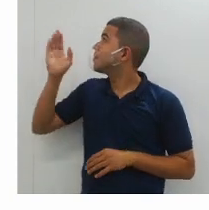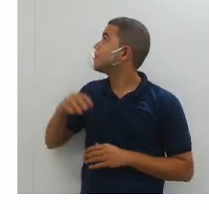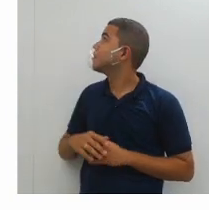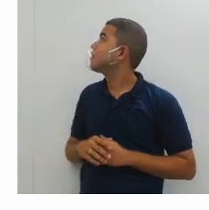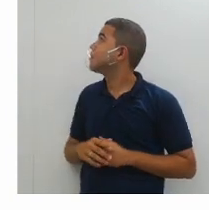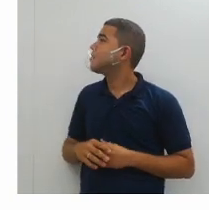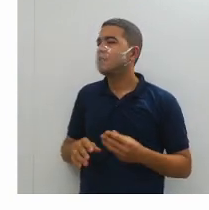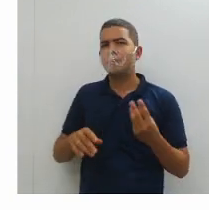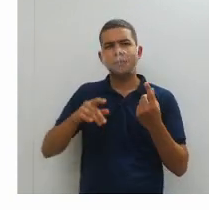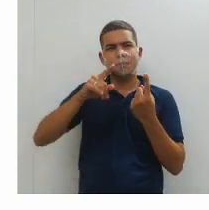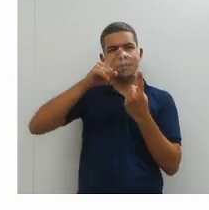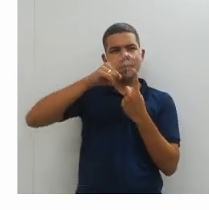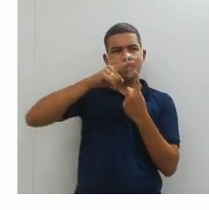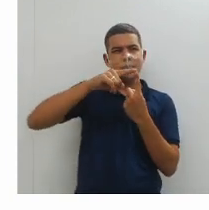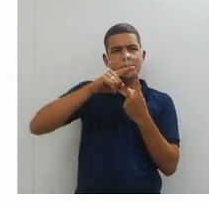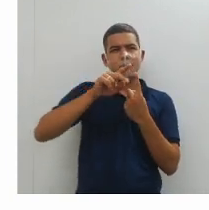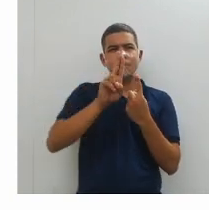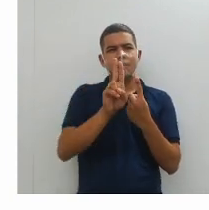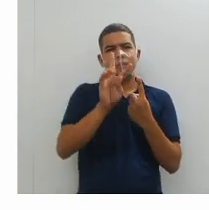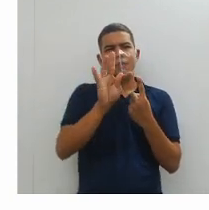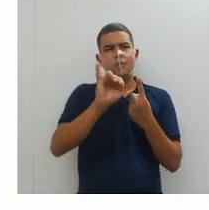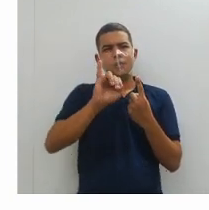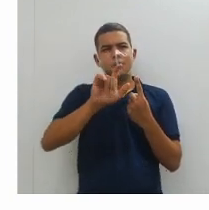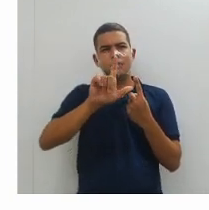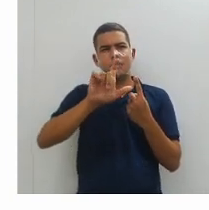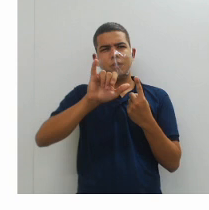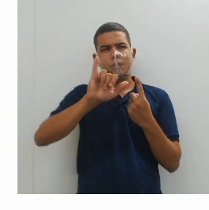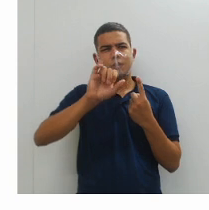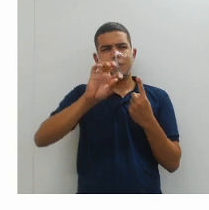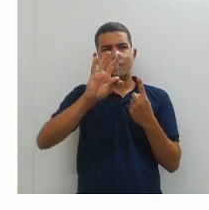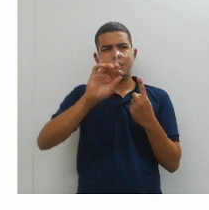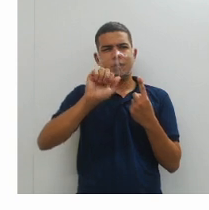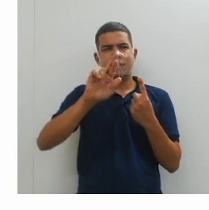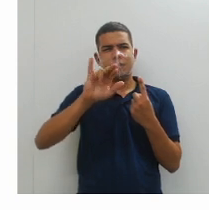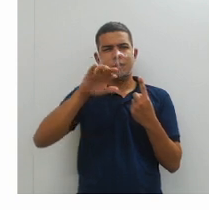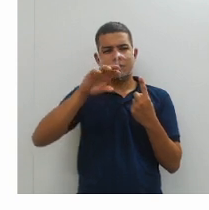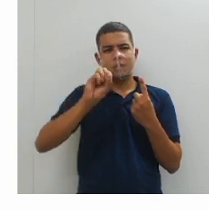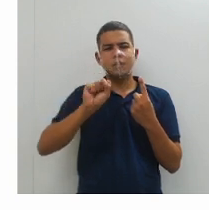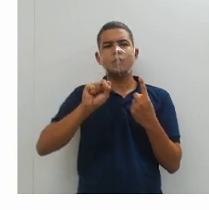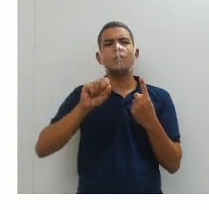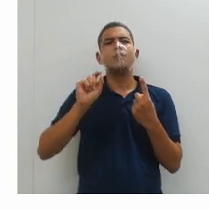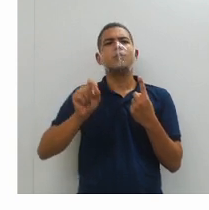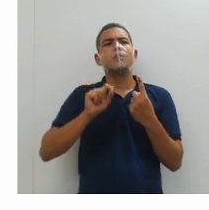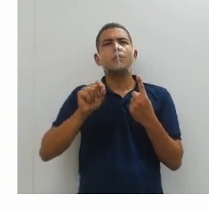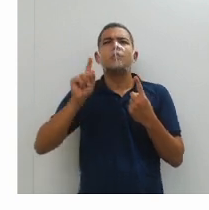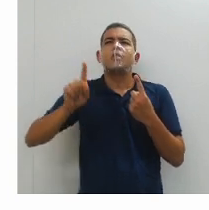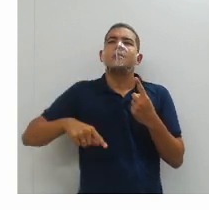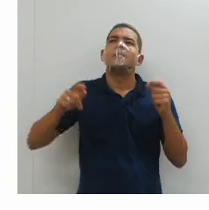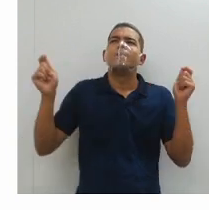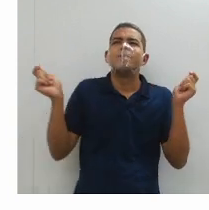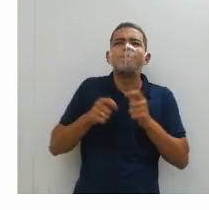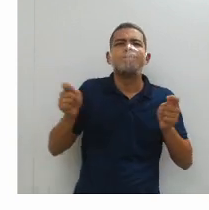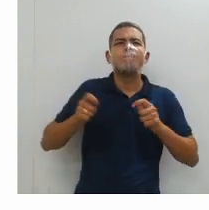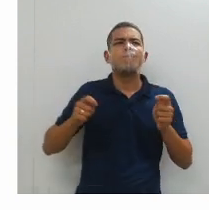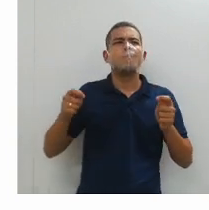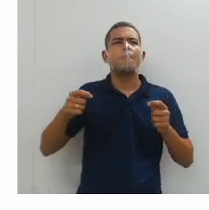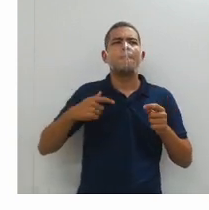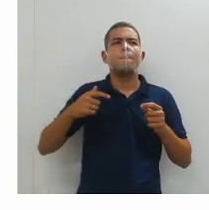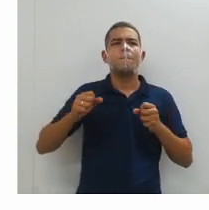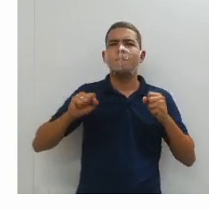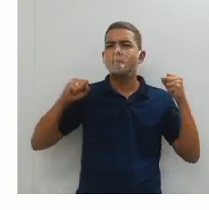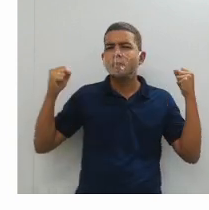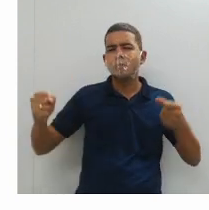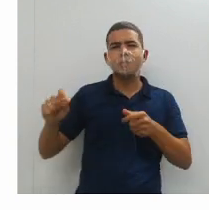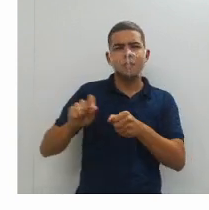É um pensamento utilitarista, ele vai defender que é a eficácia que deve comandar a